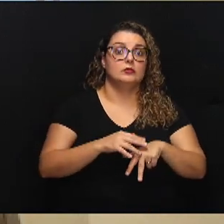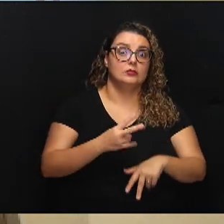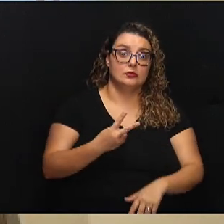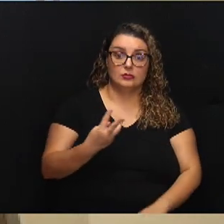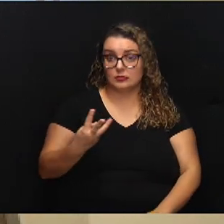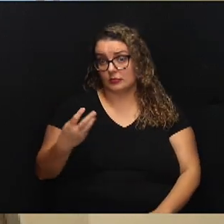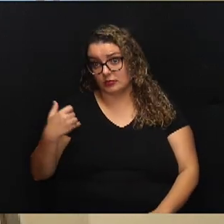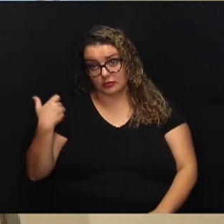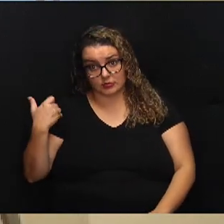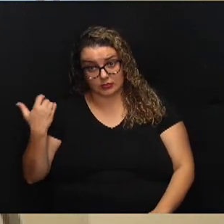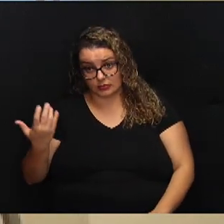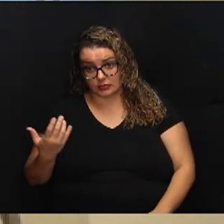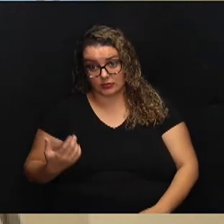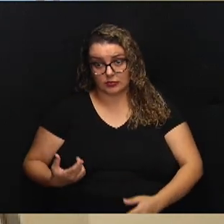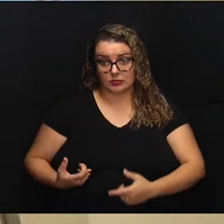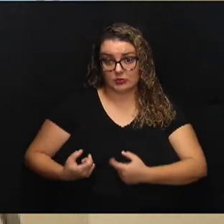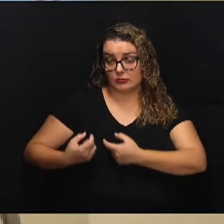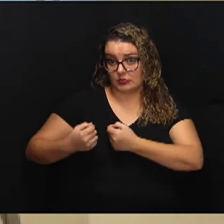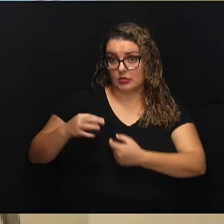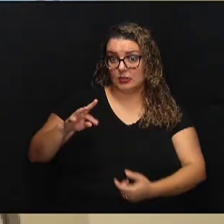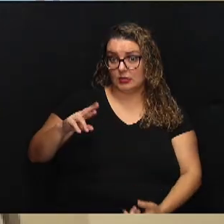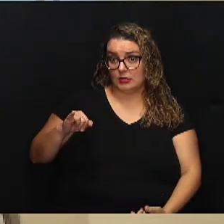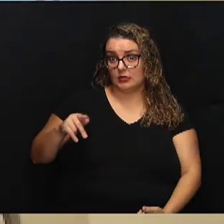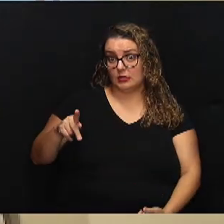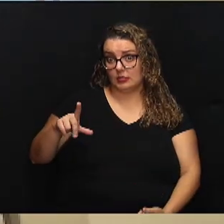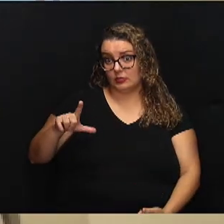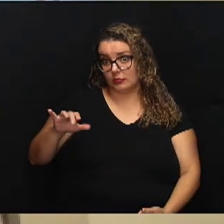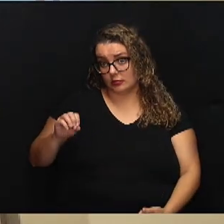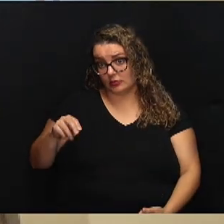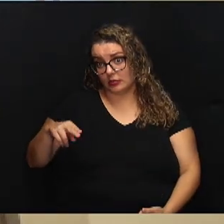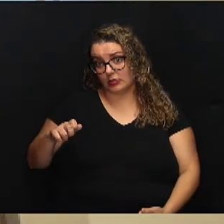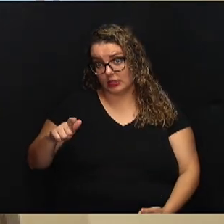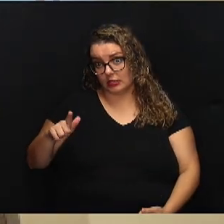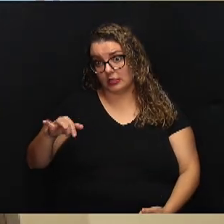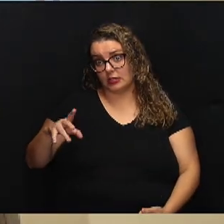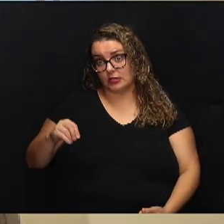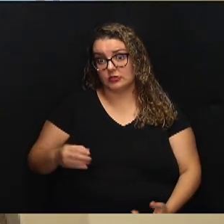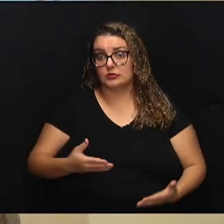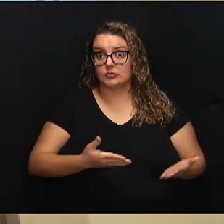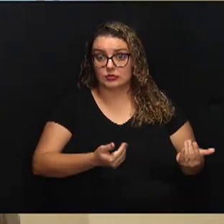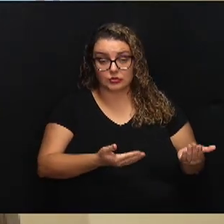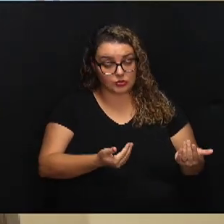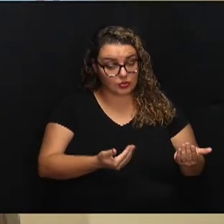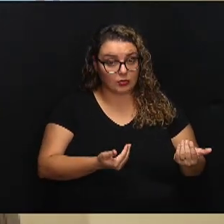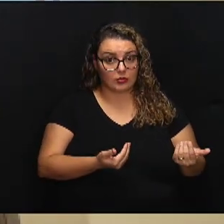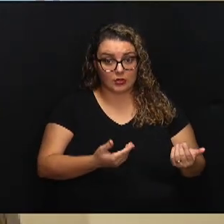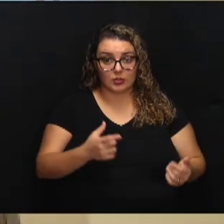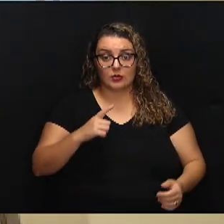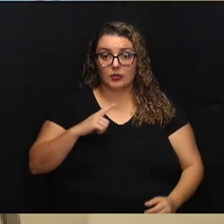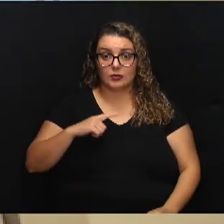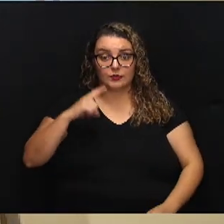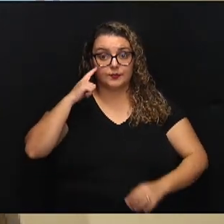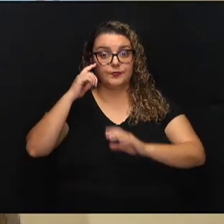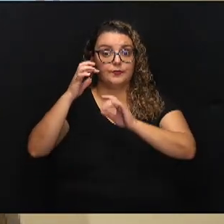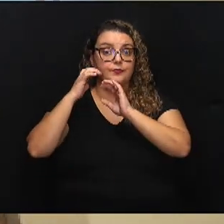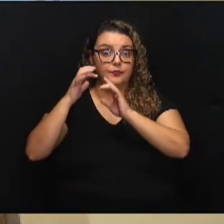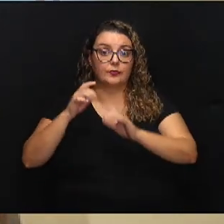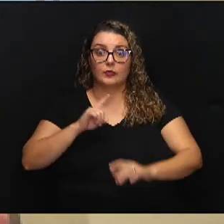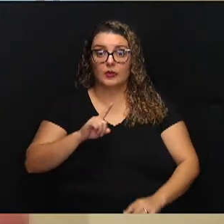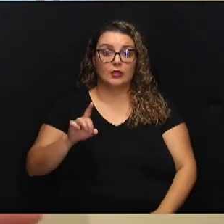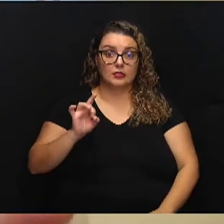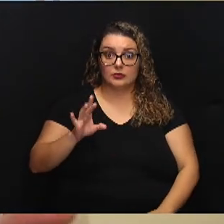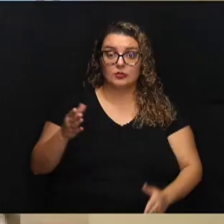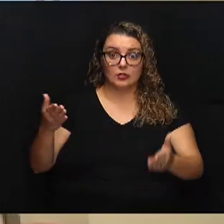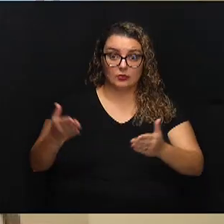23 anos com câncer triplo negativo. Então, assim, são pacientes muito novas e que eu tenho que pensar não só